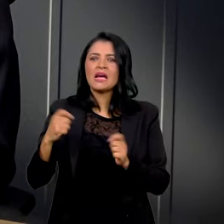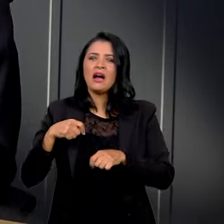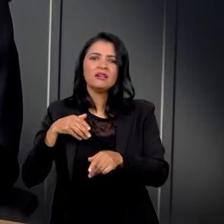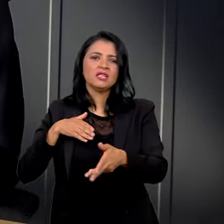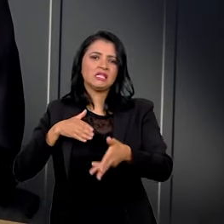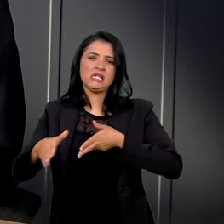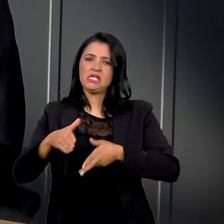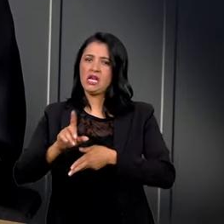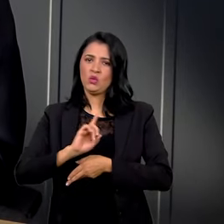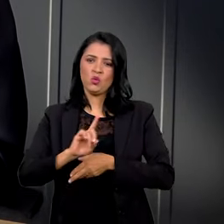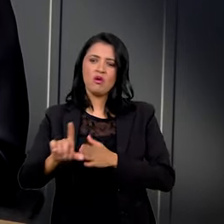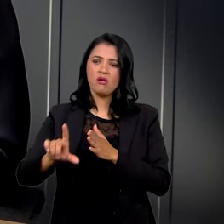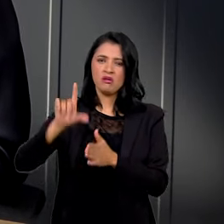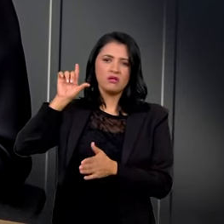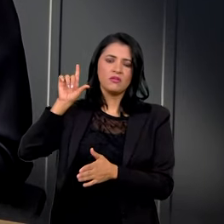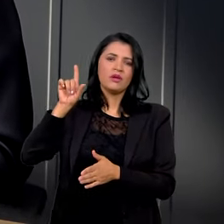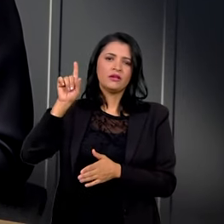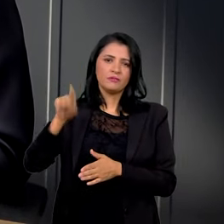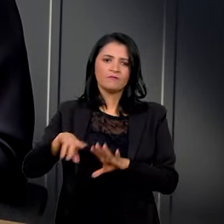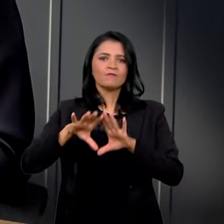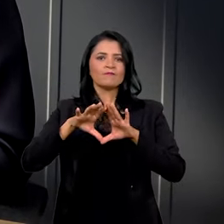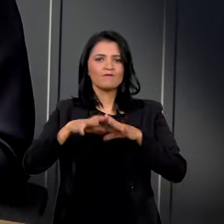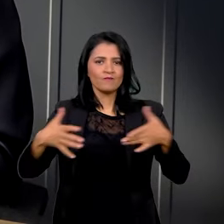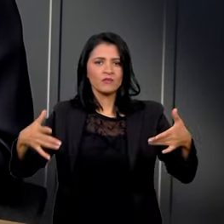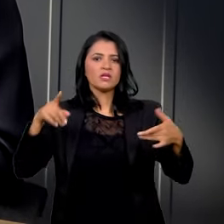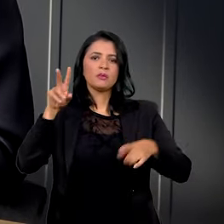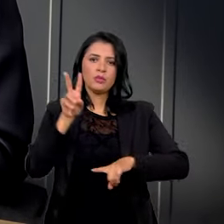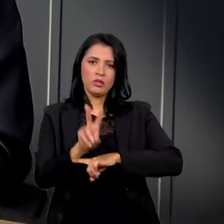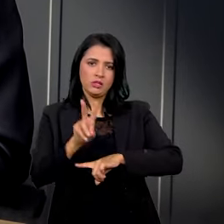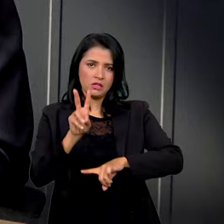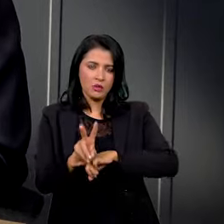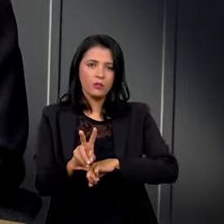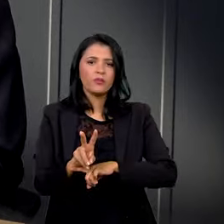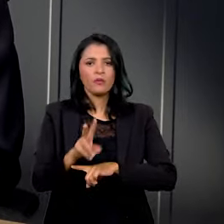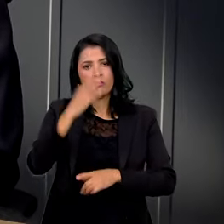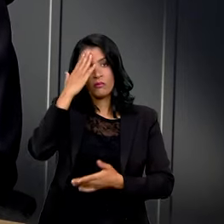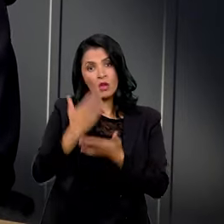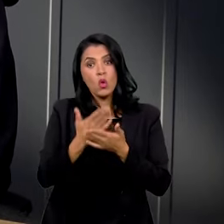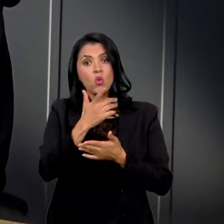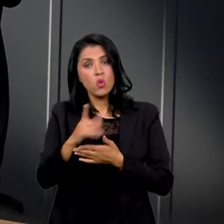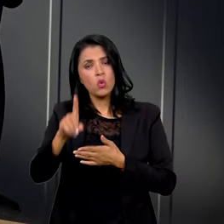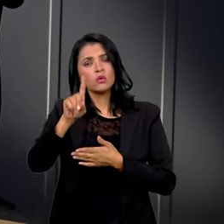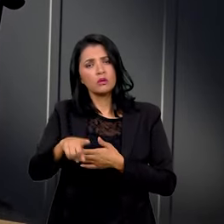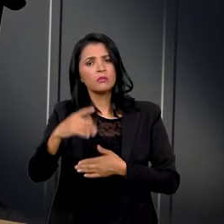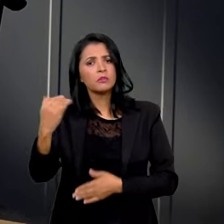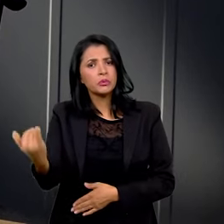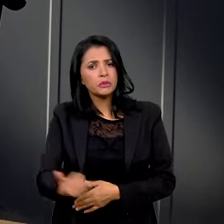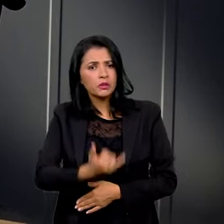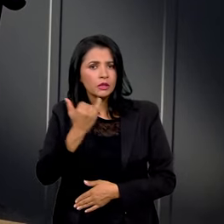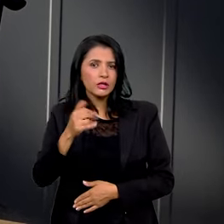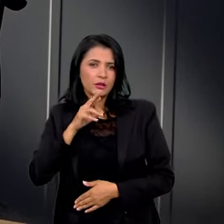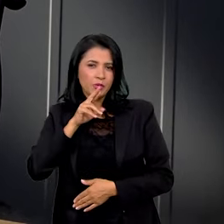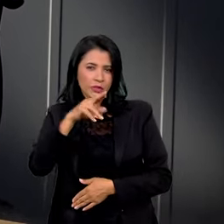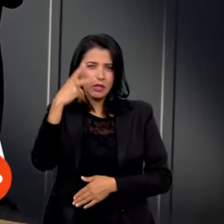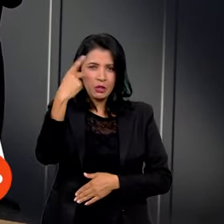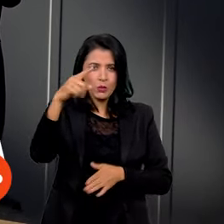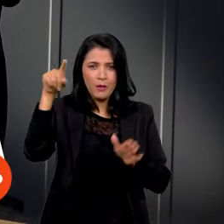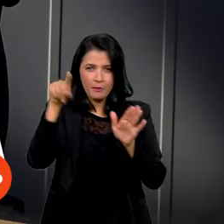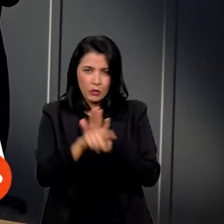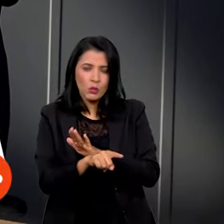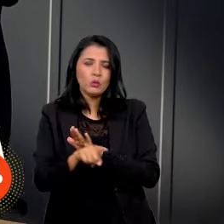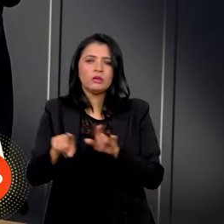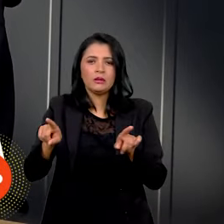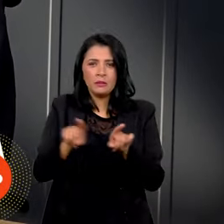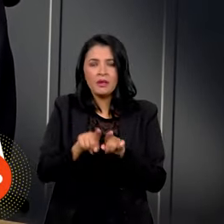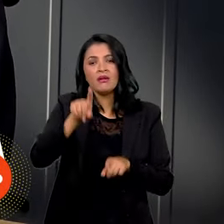também essa sua pergunta que é o fortalecimento das unidades já existentes né então o ministério ele fez a antecipação de